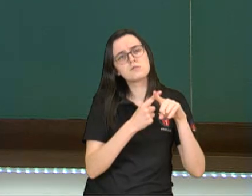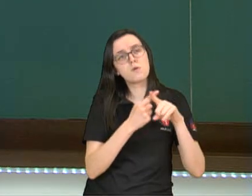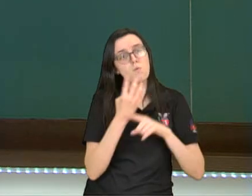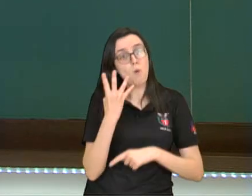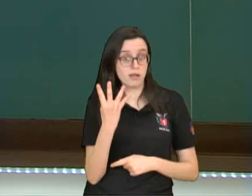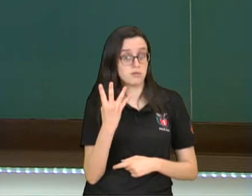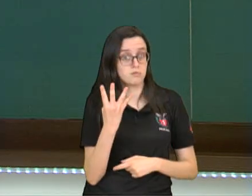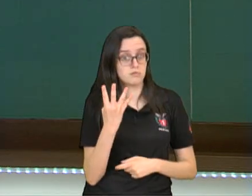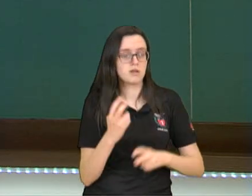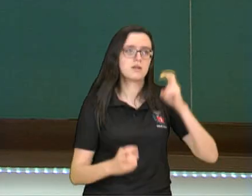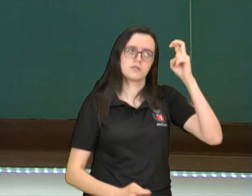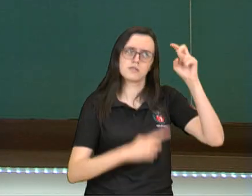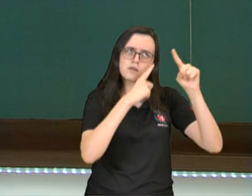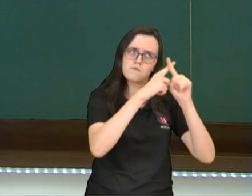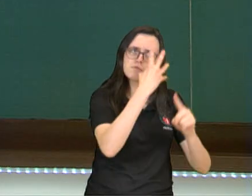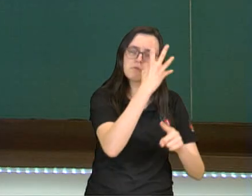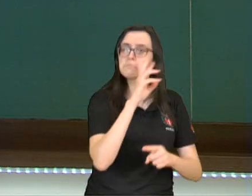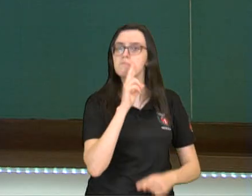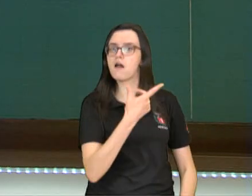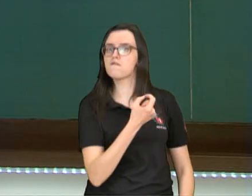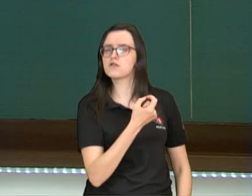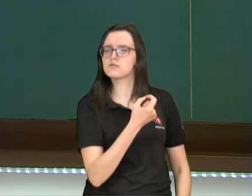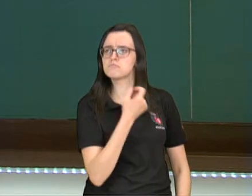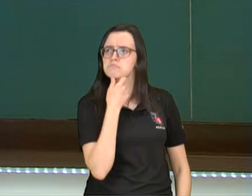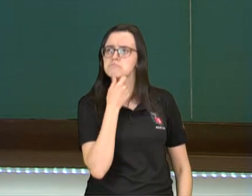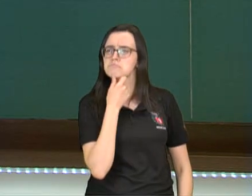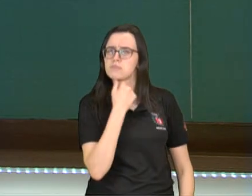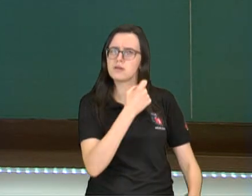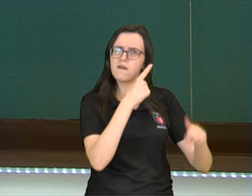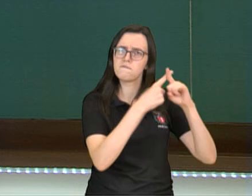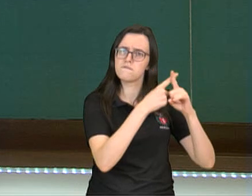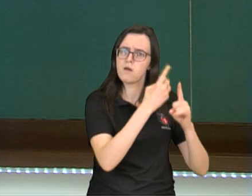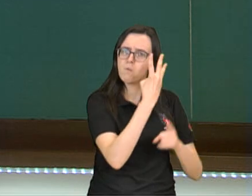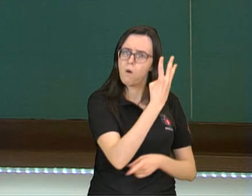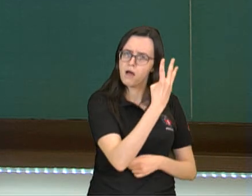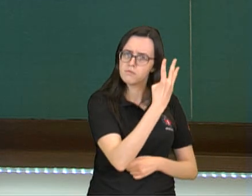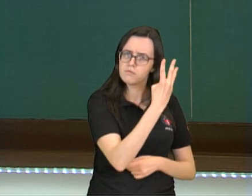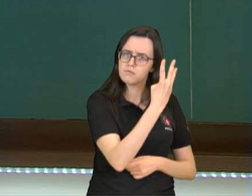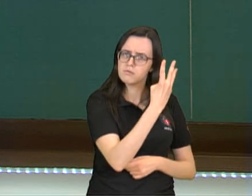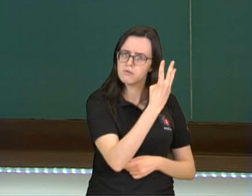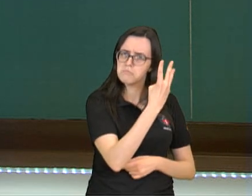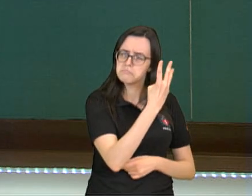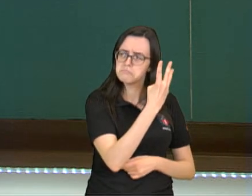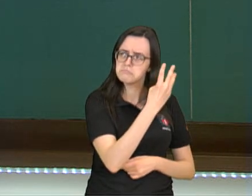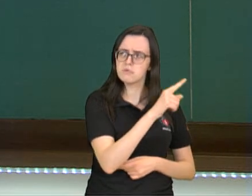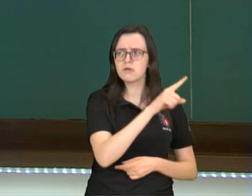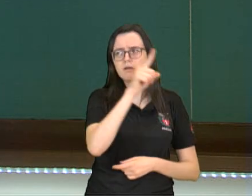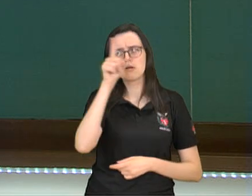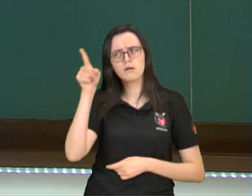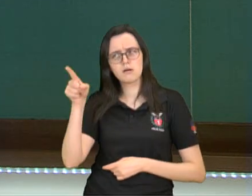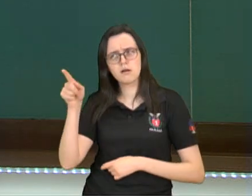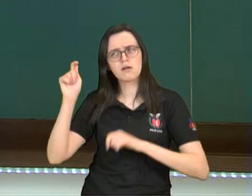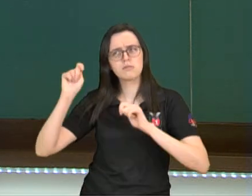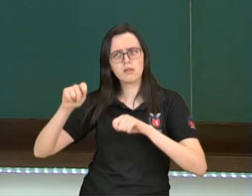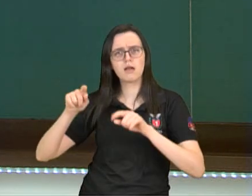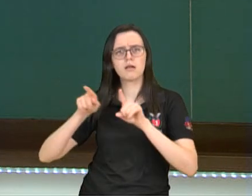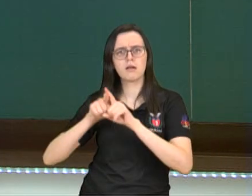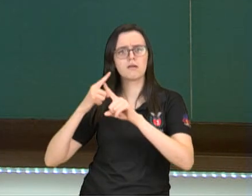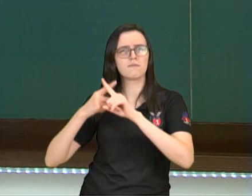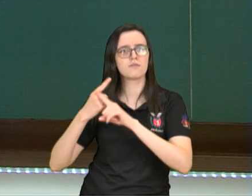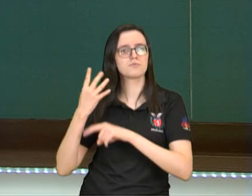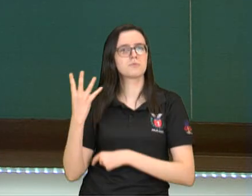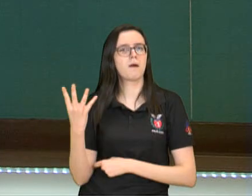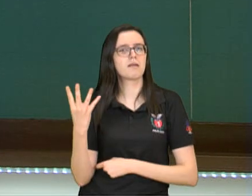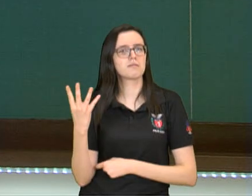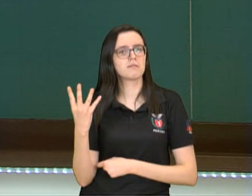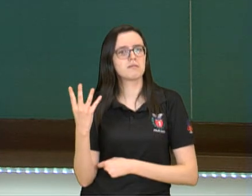4. 5 vezes 4, 20. Como é proporcional, esta informação também precisa ser multiplicada por